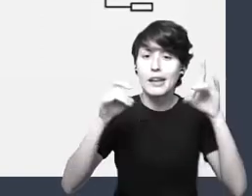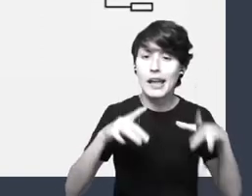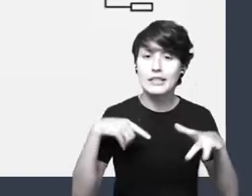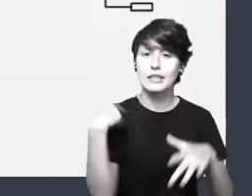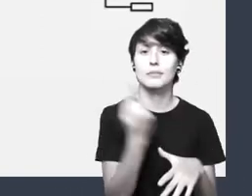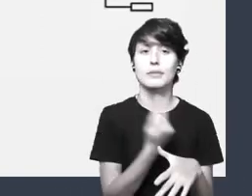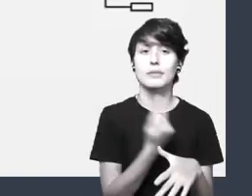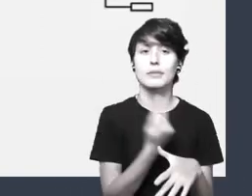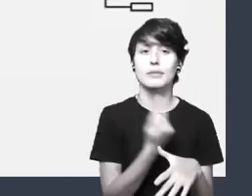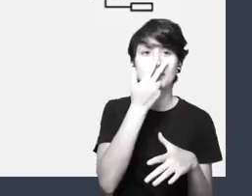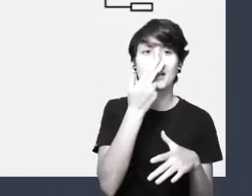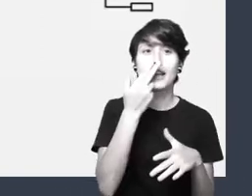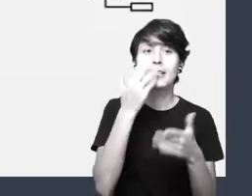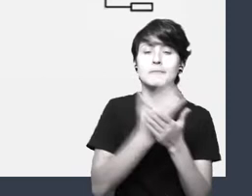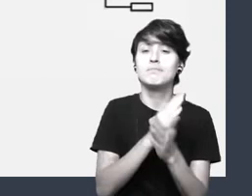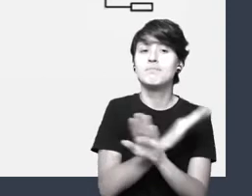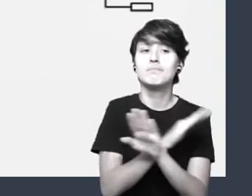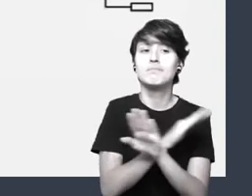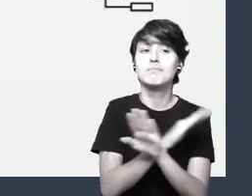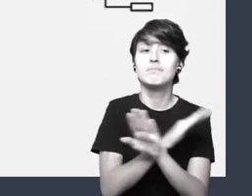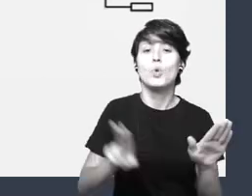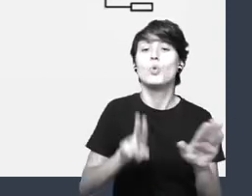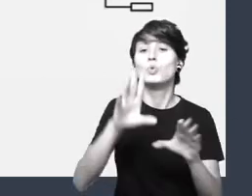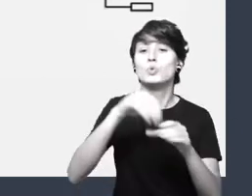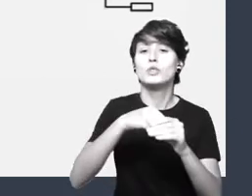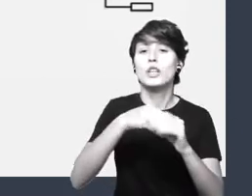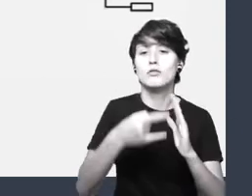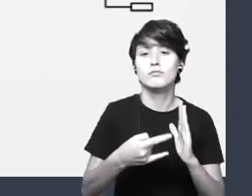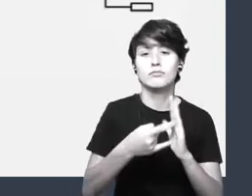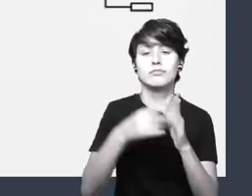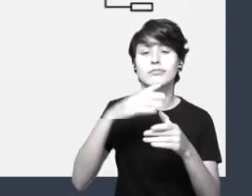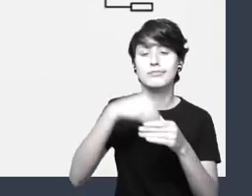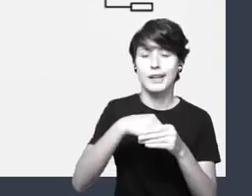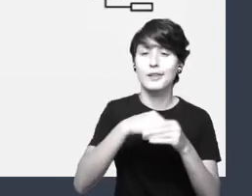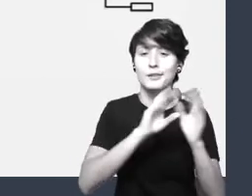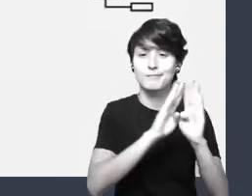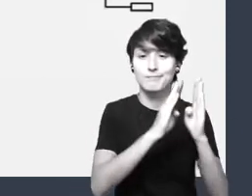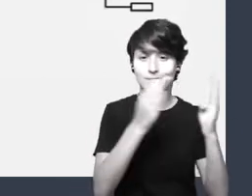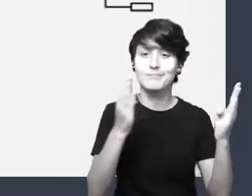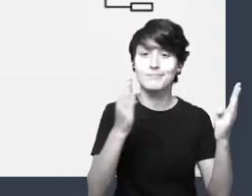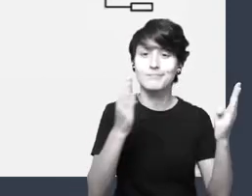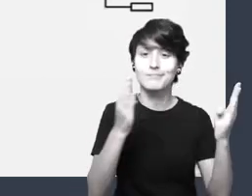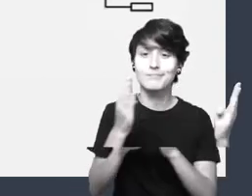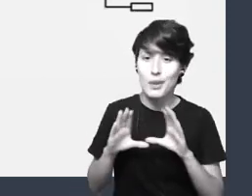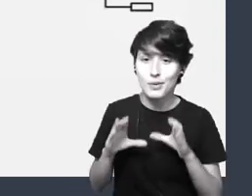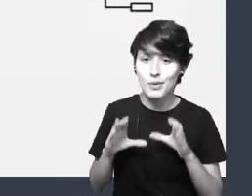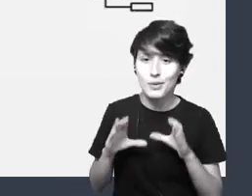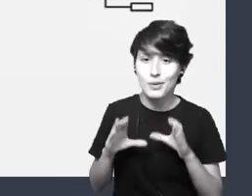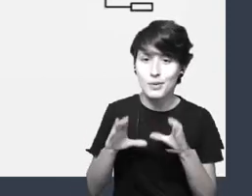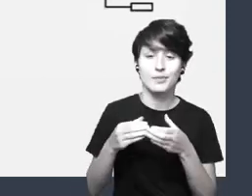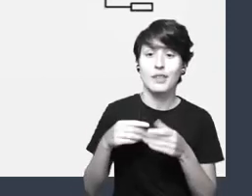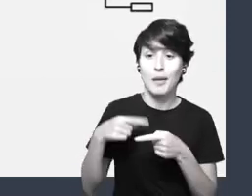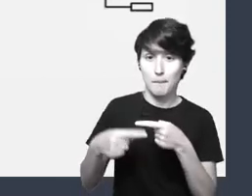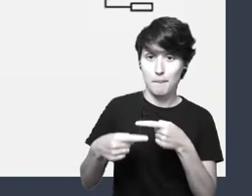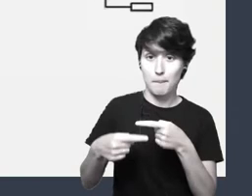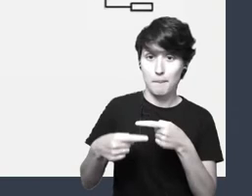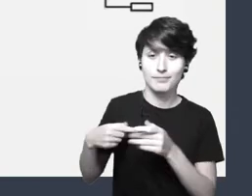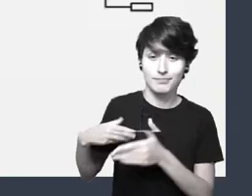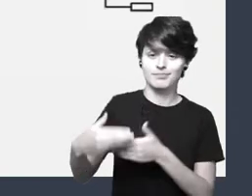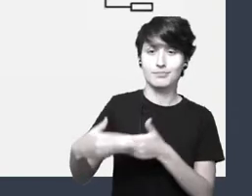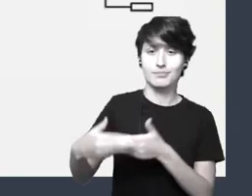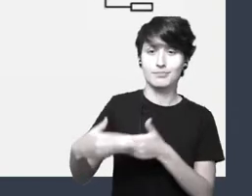esses vieses usando os algoritmos dessa biblioteca, que são da categoria pós-processamento. E eu falo dessas